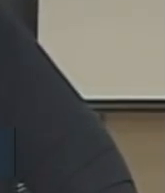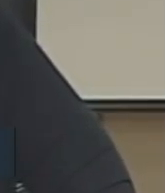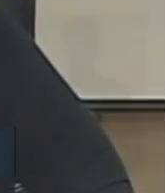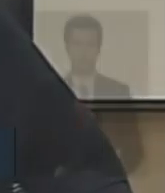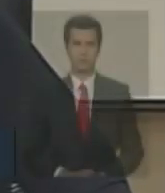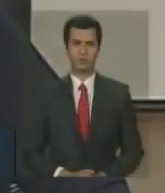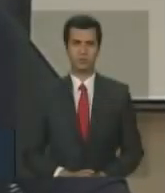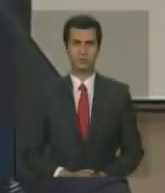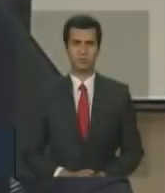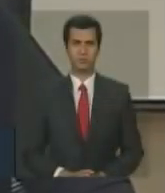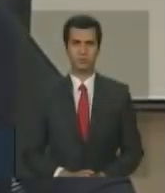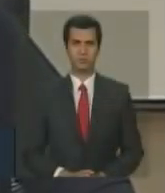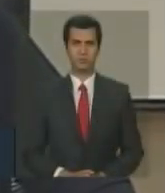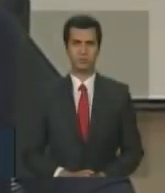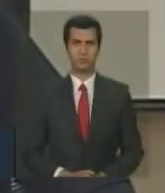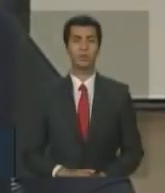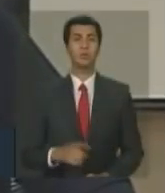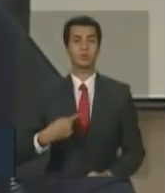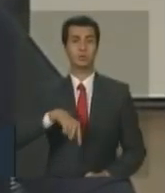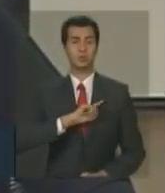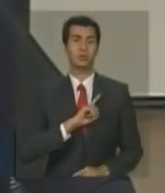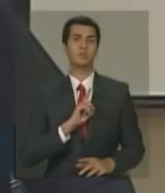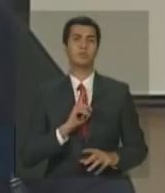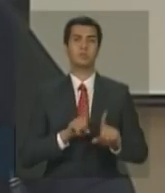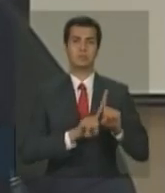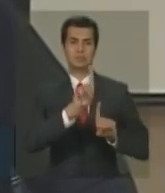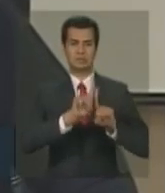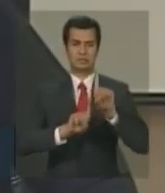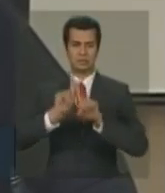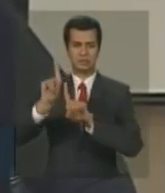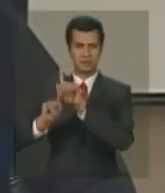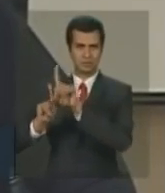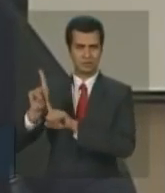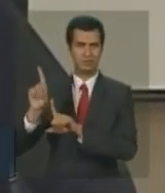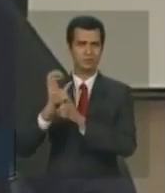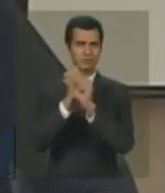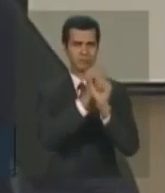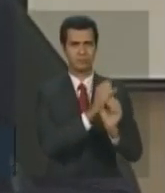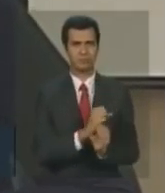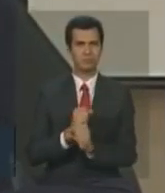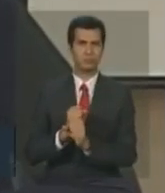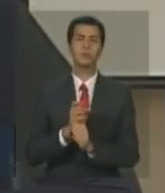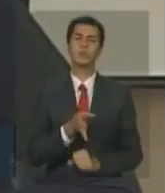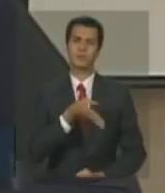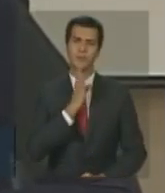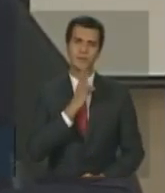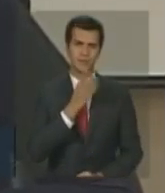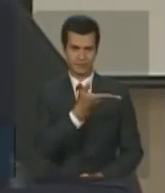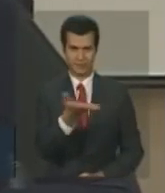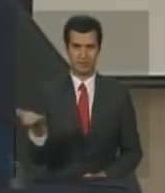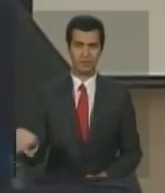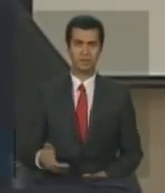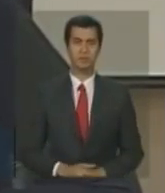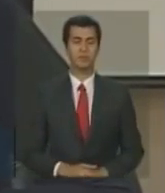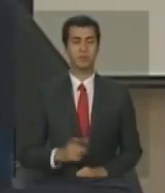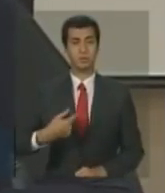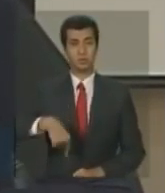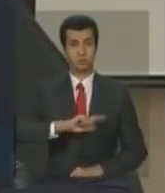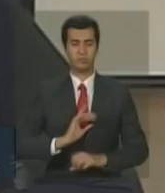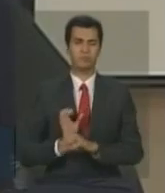Nossas estatísticas são conhecidas, os dados brasileiros são trabalhados de acordo com todos os critérios, são